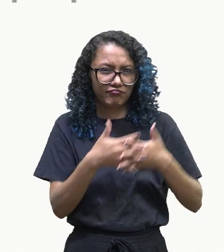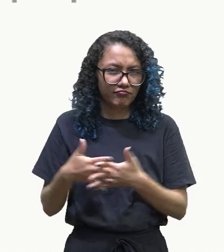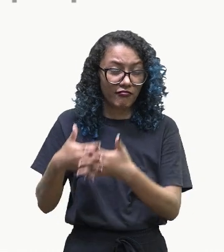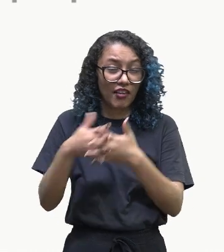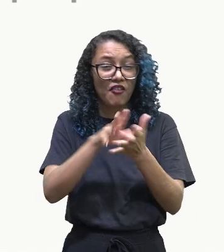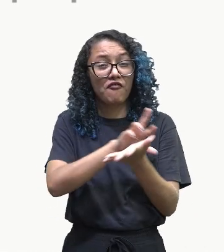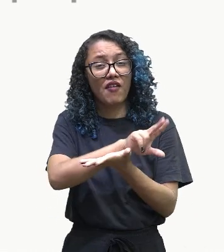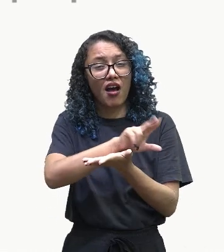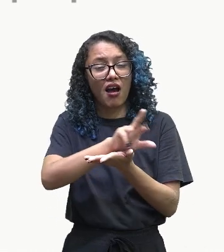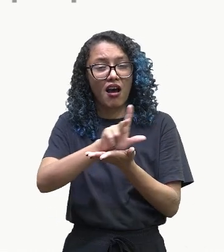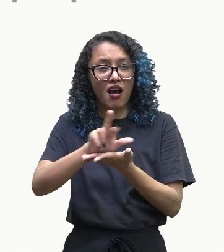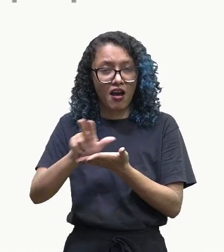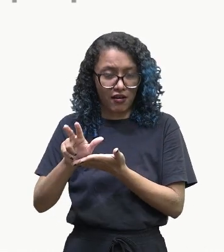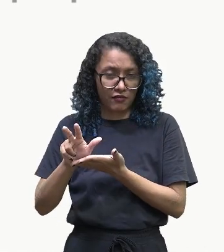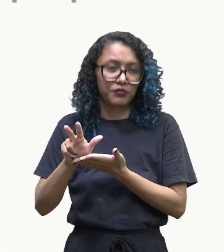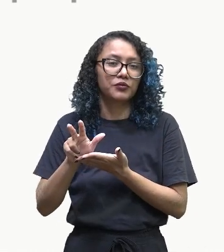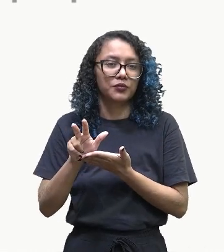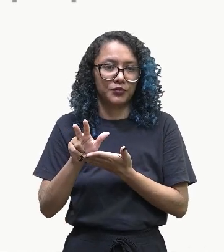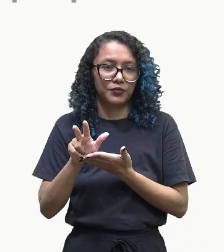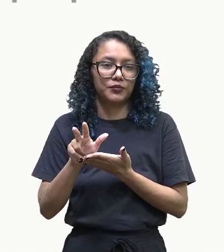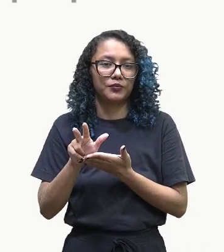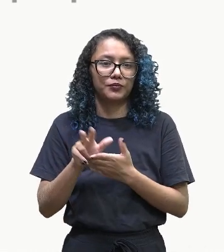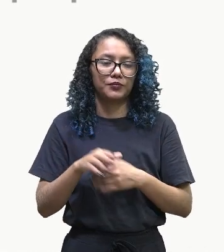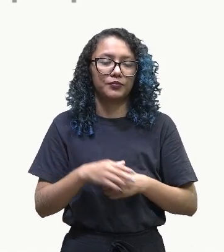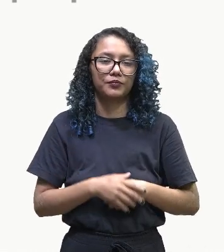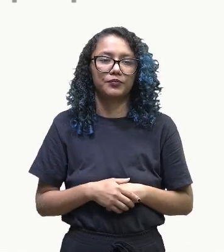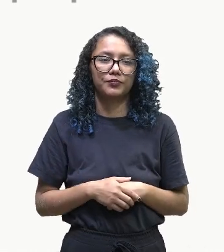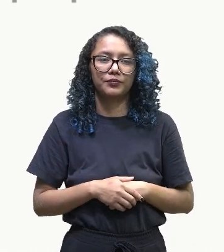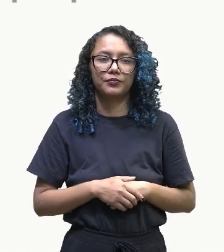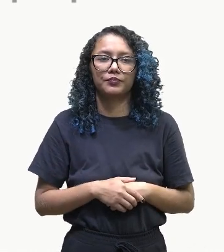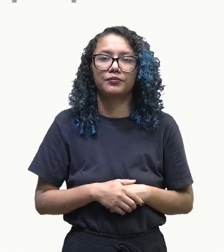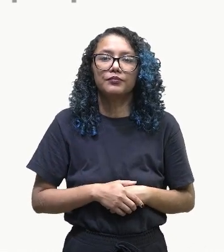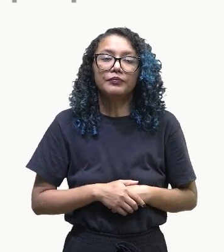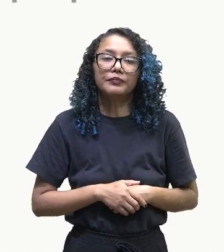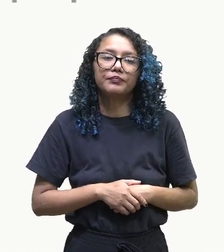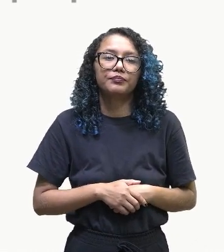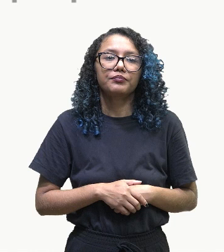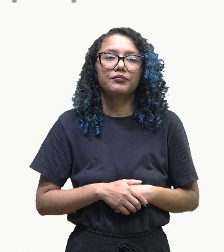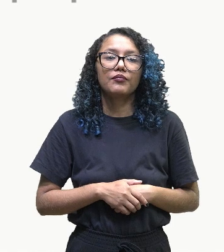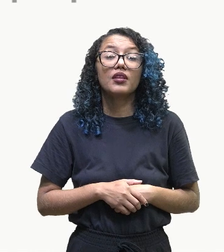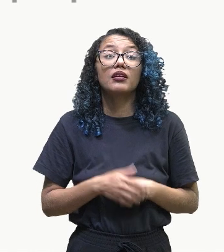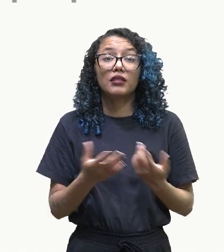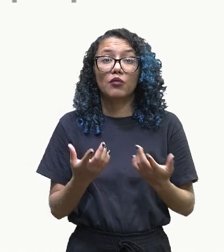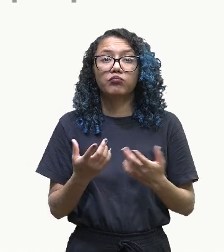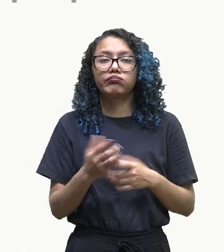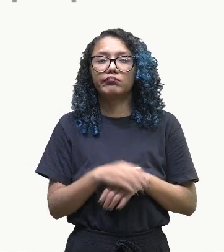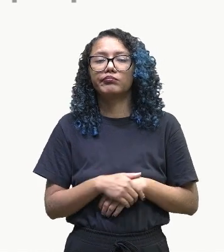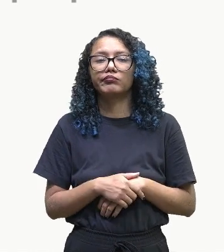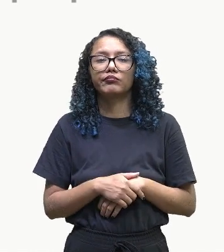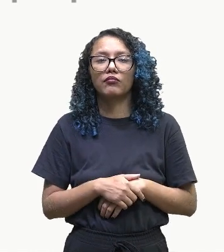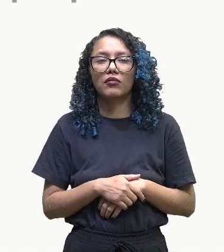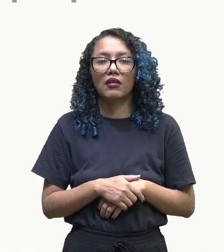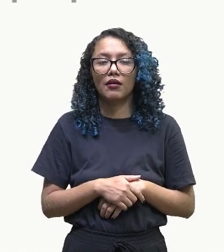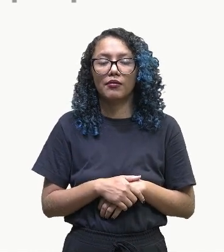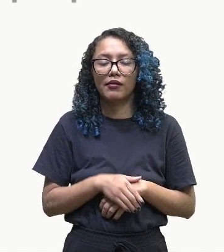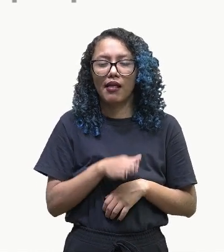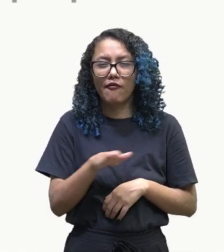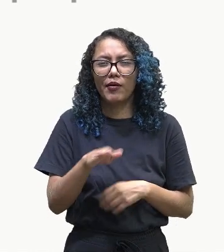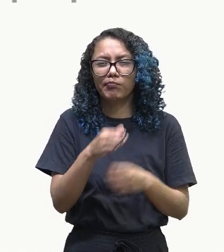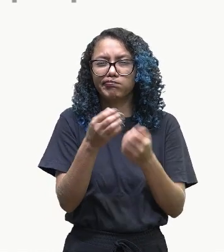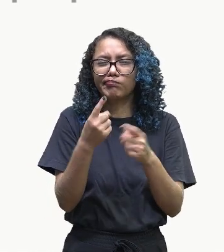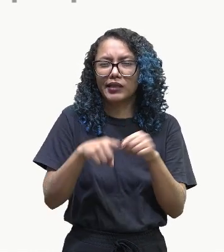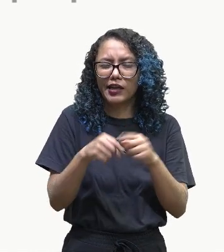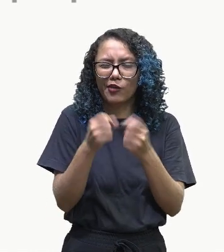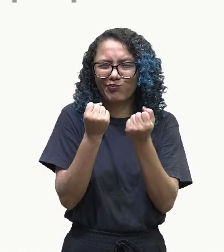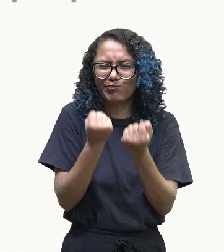veículos que transportam cargas muito grandes. Alguns transportam cargas